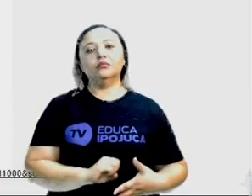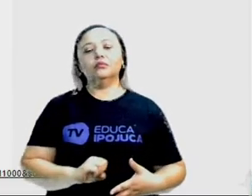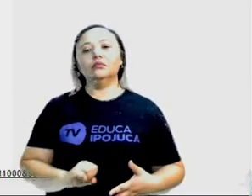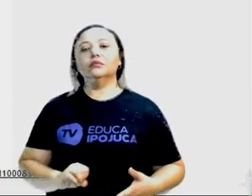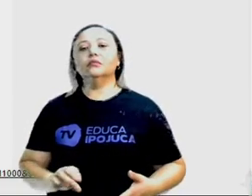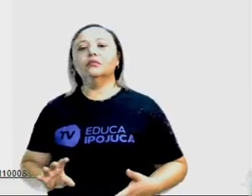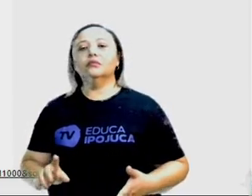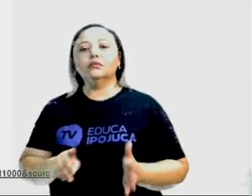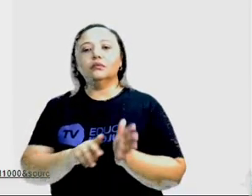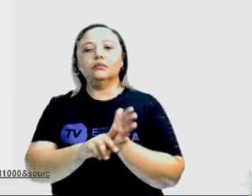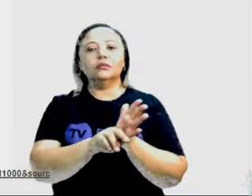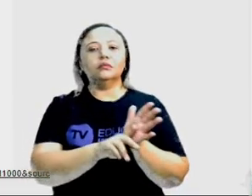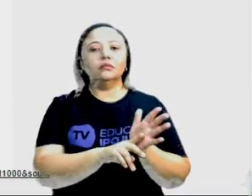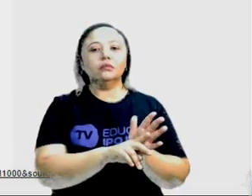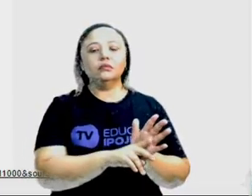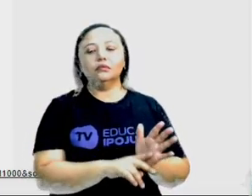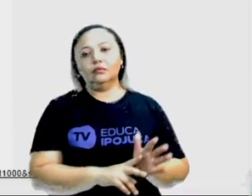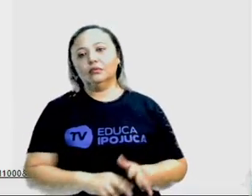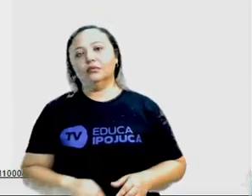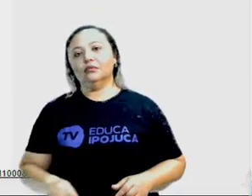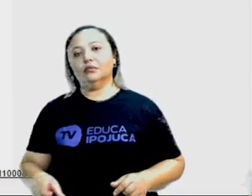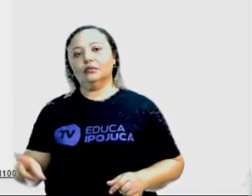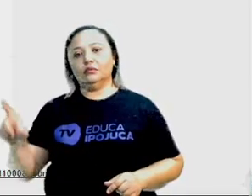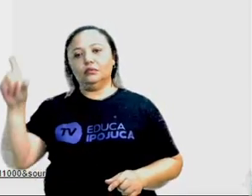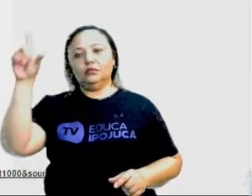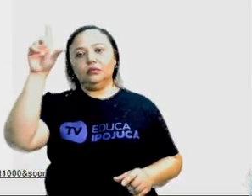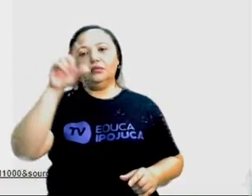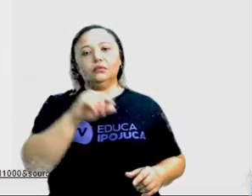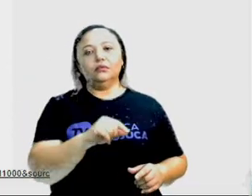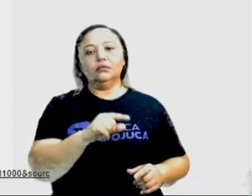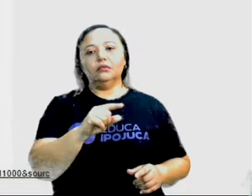pessoas vivem mais, vivem menos, aqui, ó, de